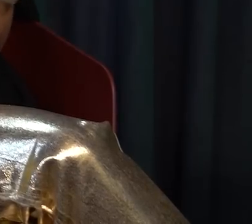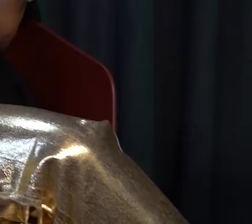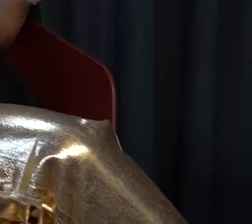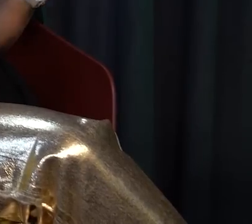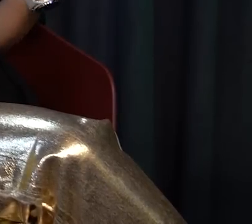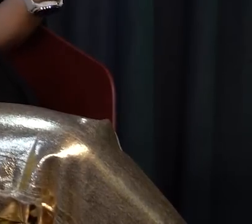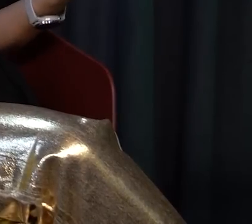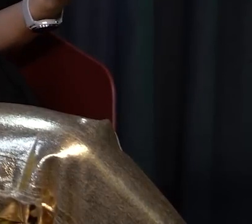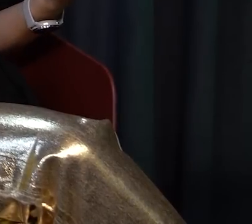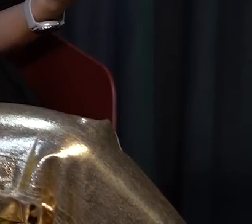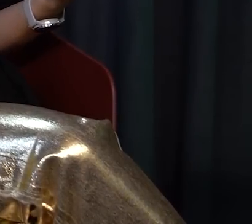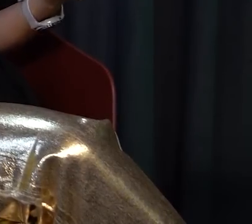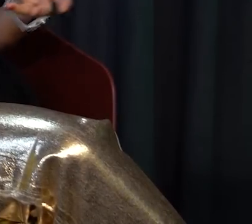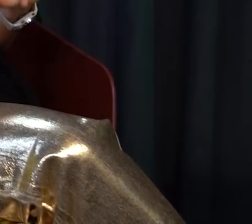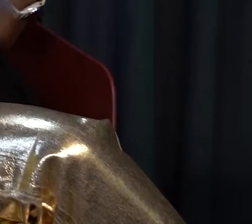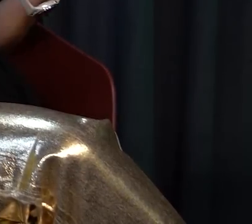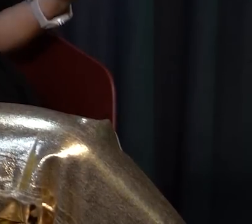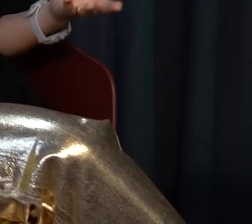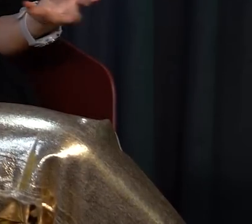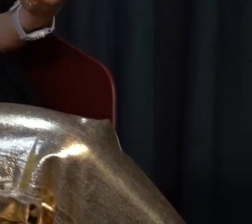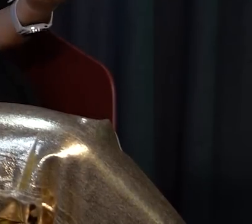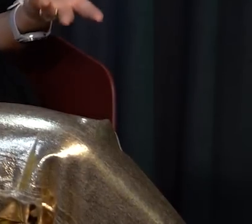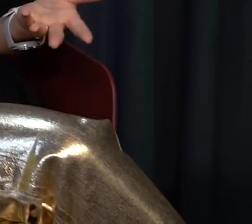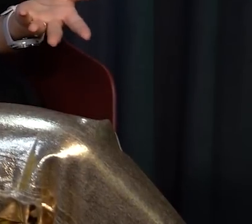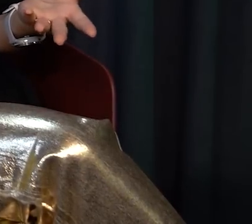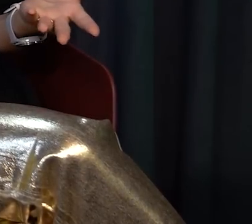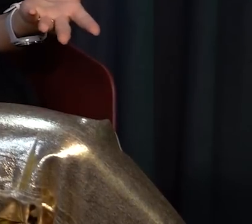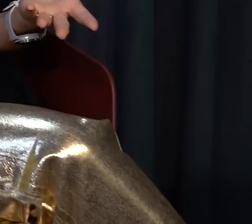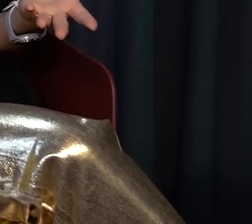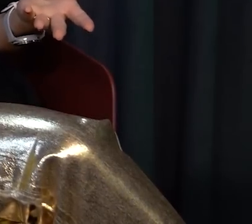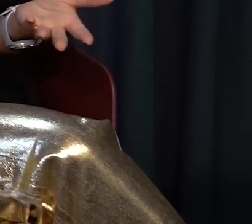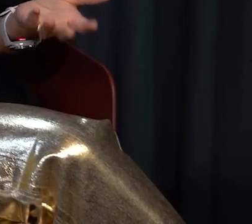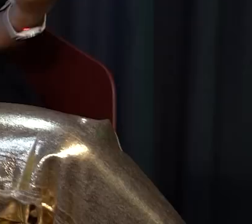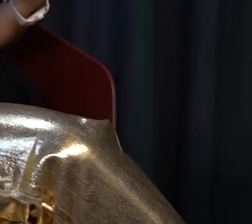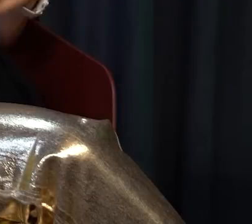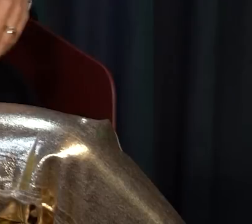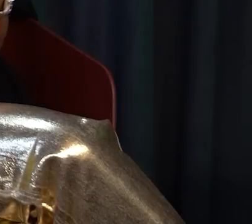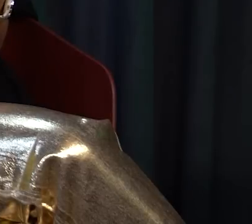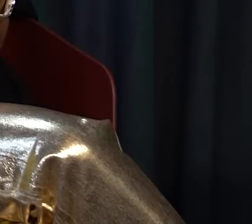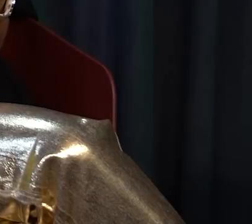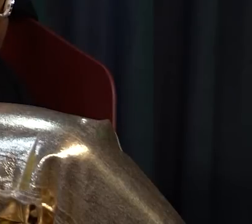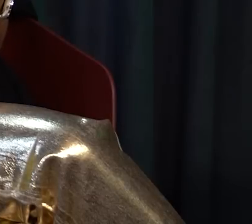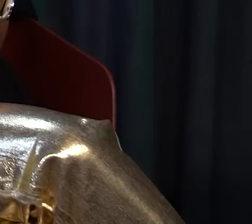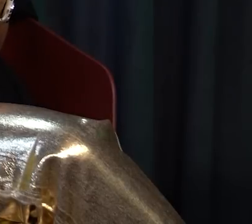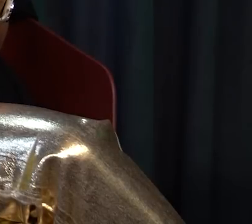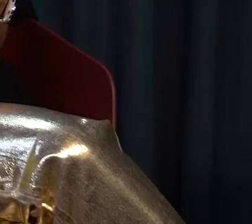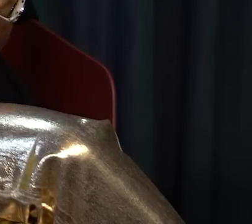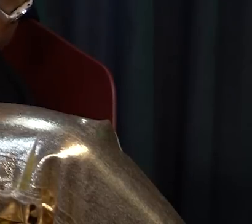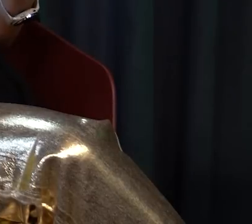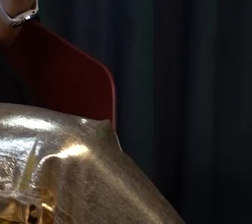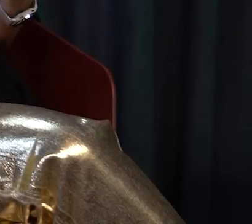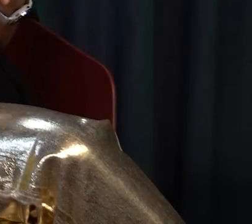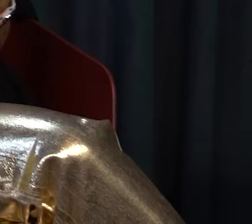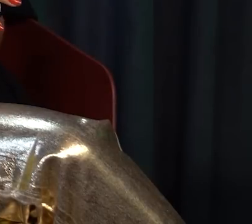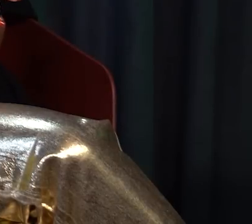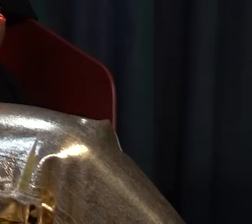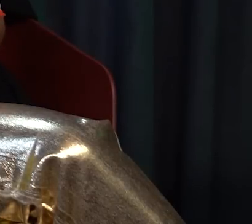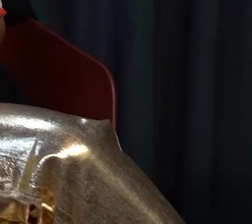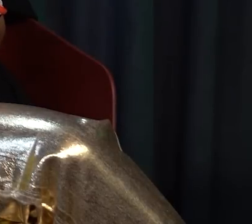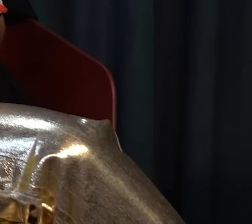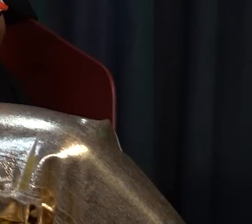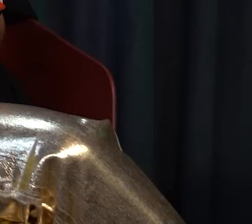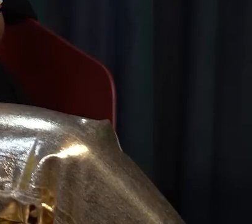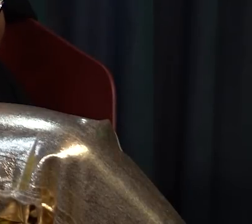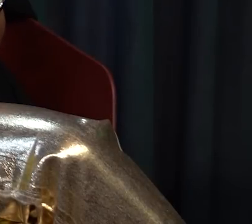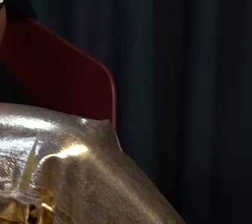o conceito a gente tá se inspirando né nesse estudo em algumas outras organizações que começaram a falar disso também então né o